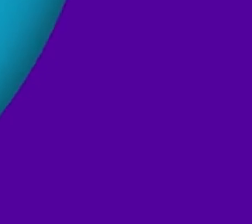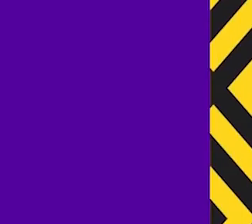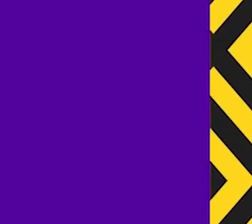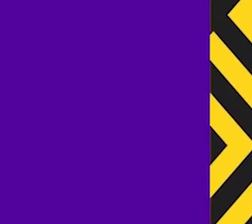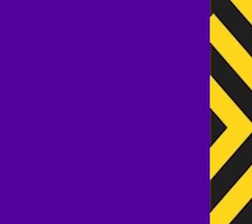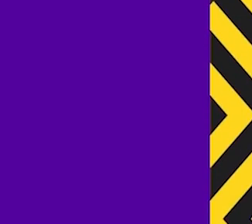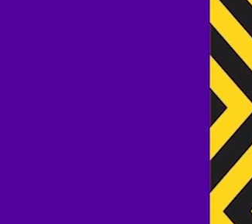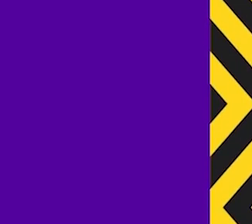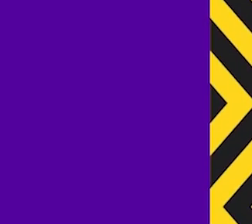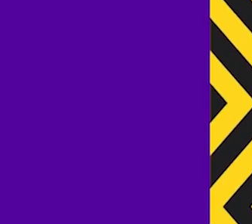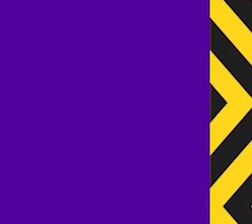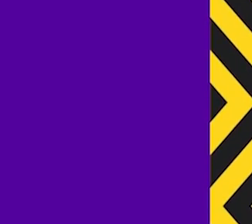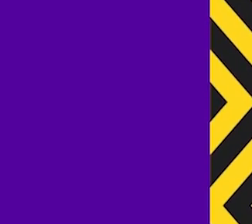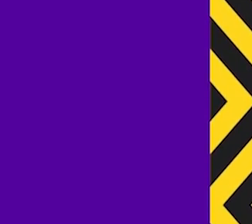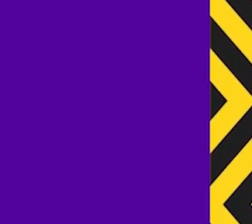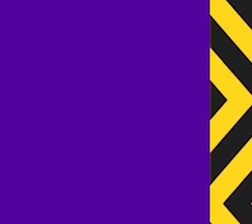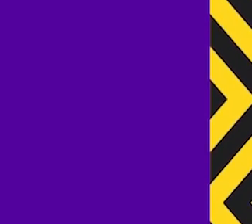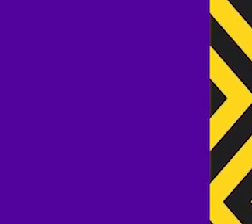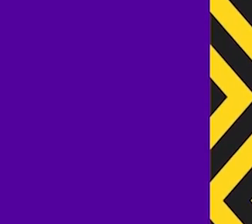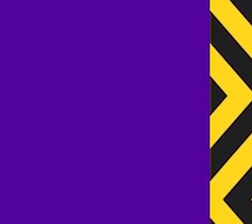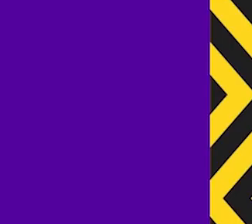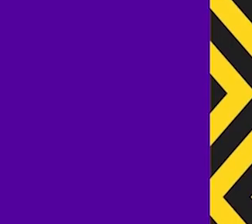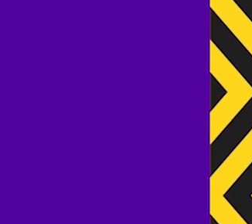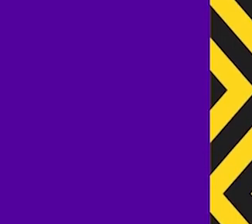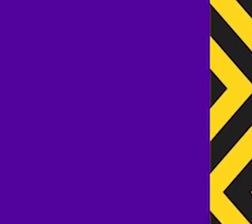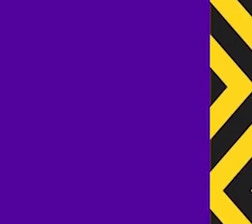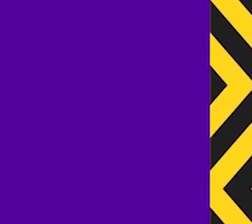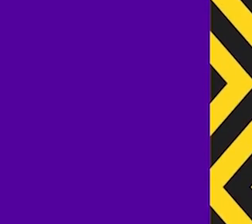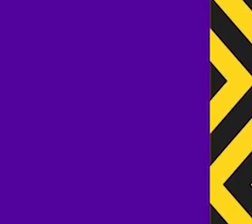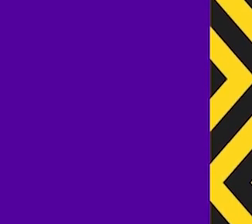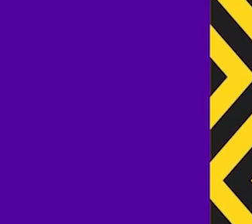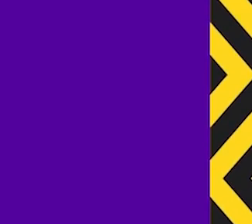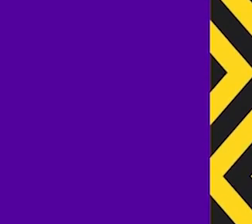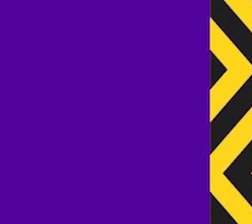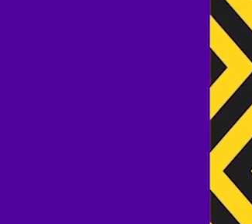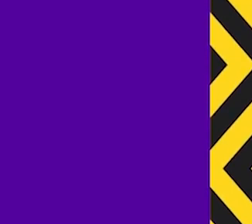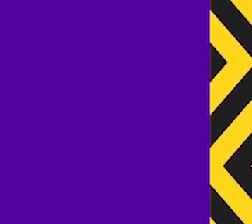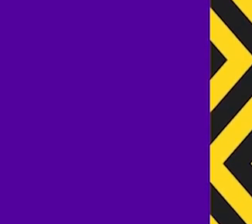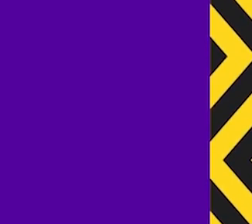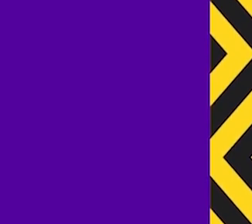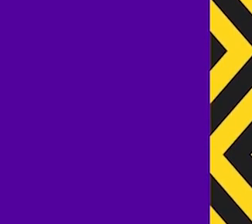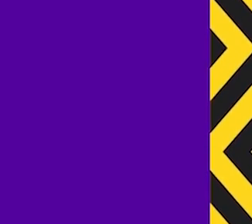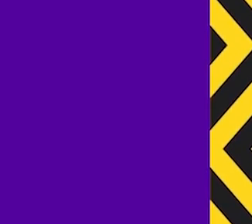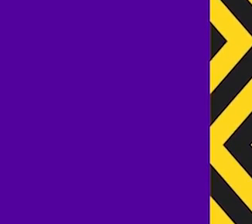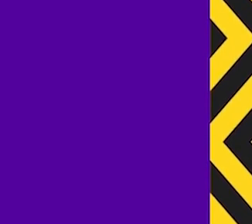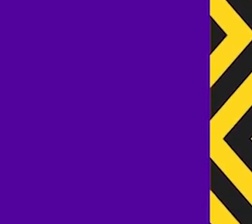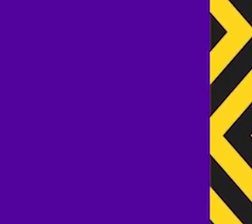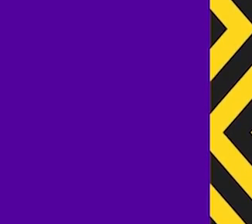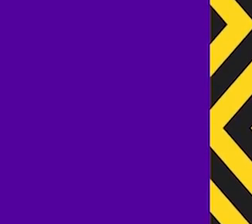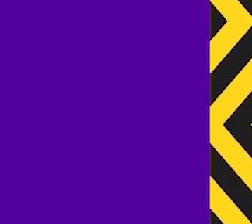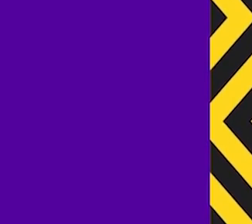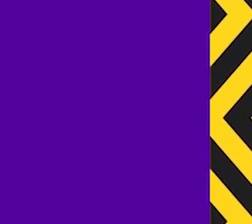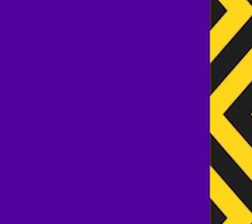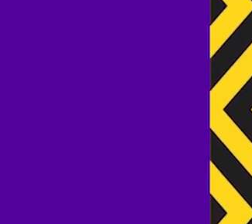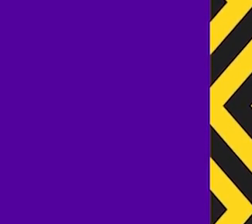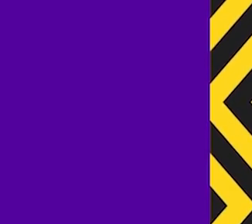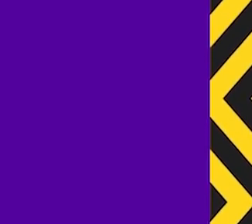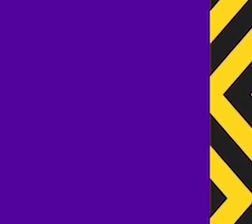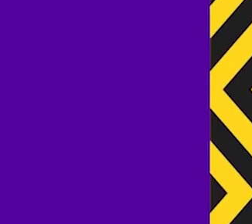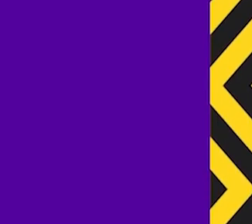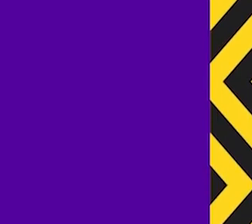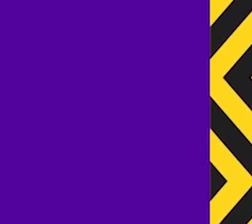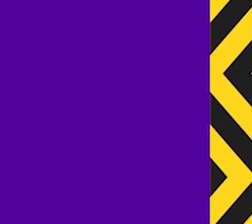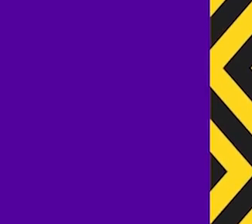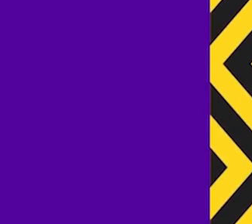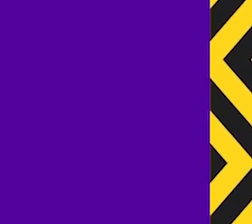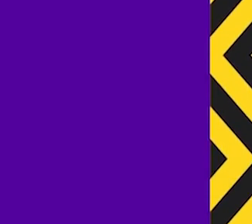olá querida mulher eu tenho uma surpresa para você é o nosso primavera mulheres de impacto primavera é tempo